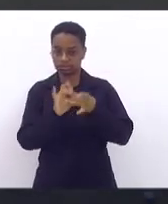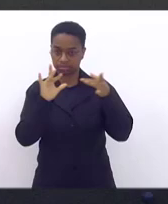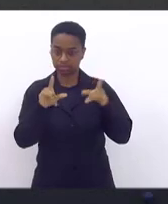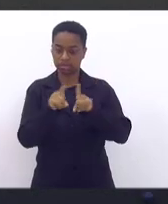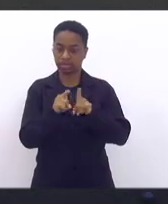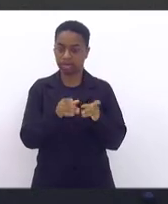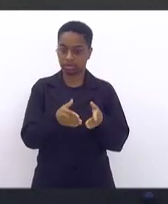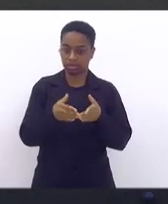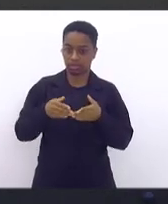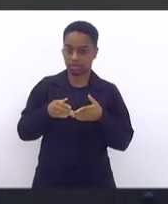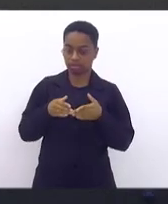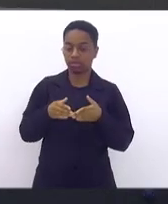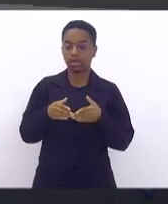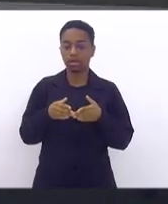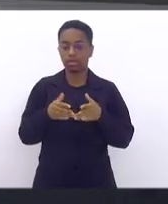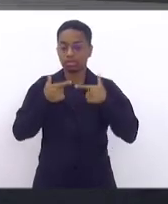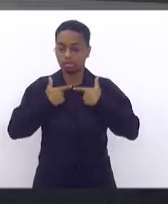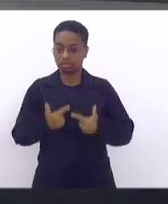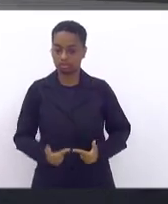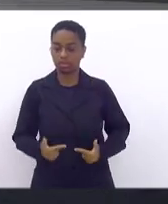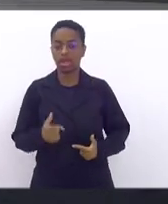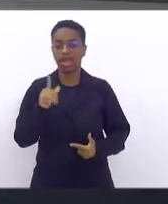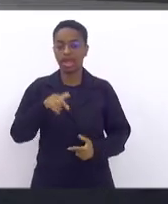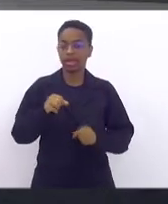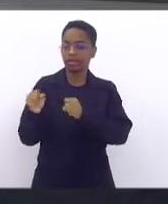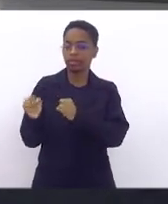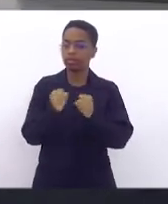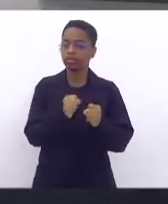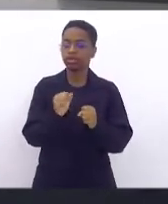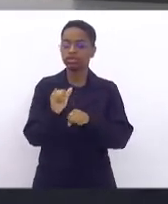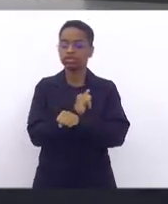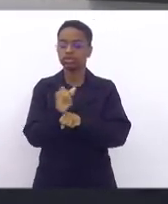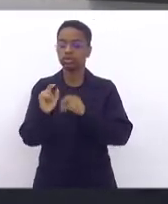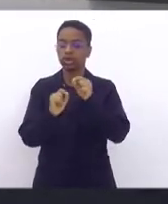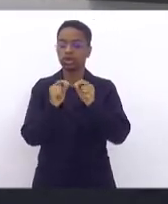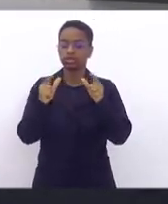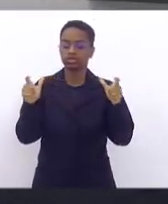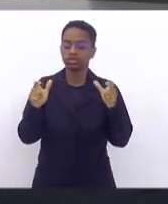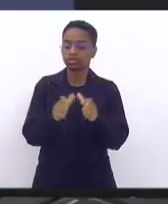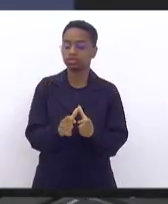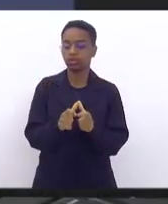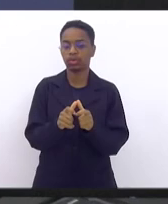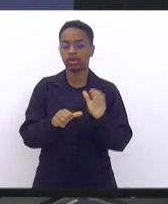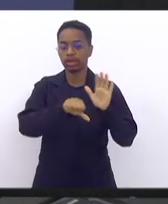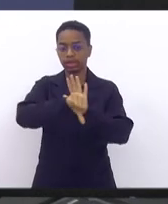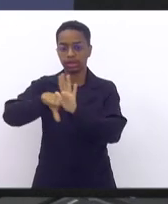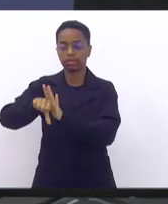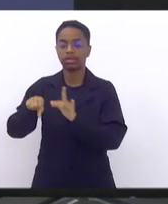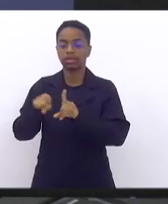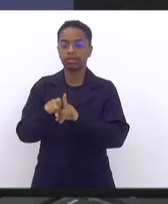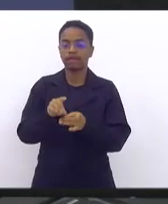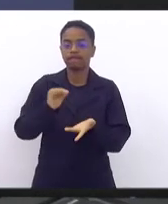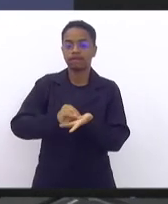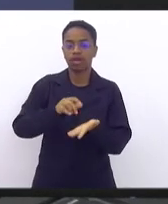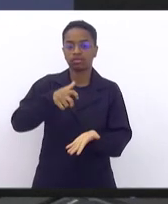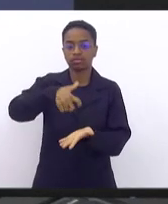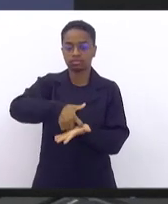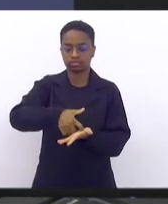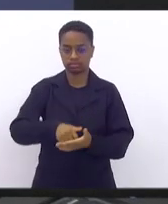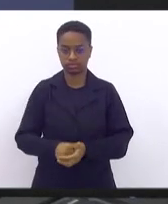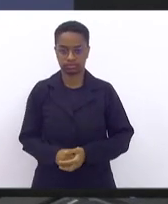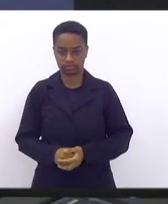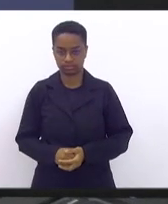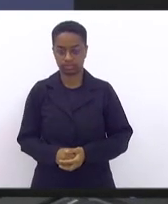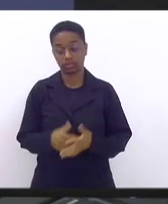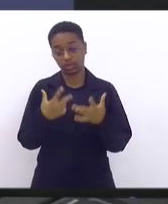isenção, torna-se um poderoso instrumento de redução da criminalidade e da impunidade. E é o que a gente está falando aqui